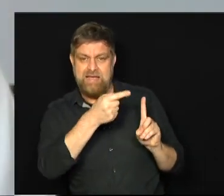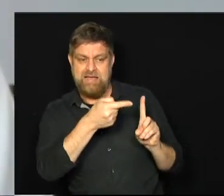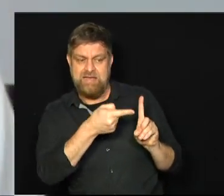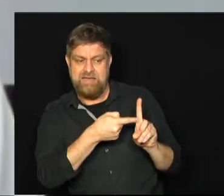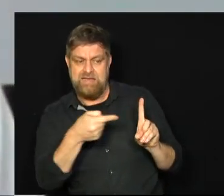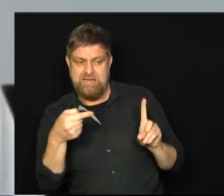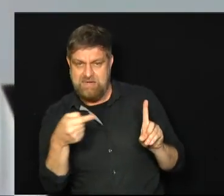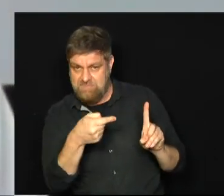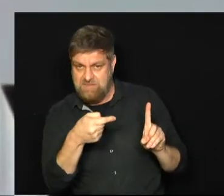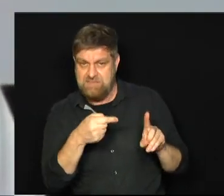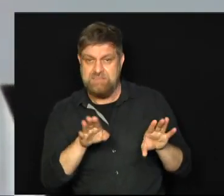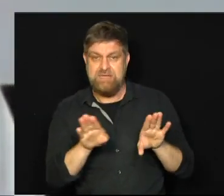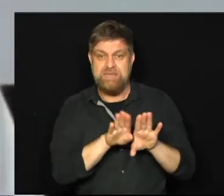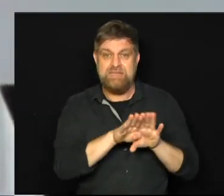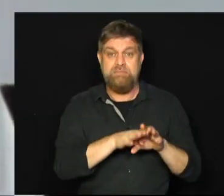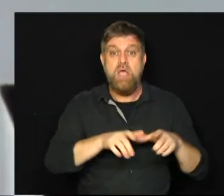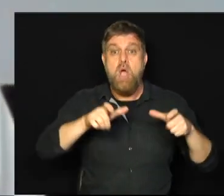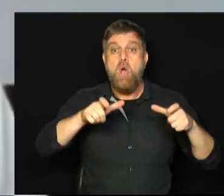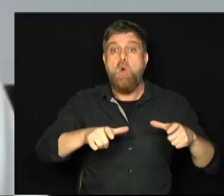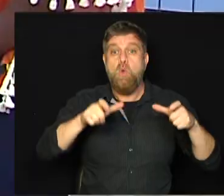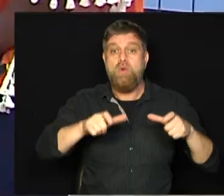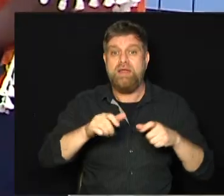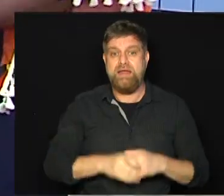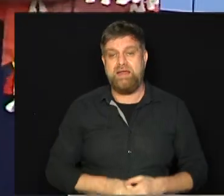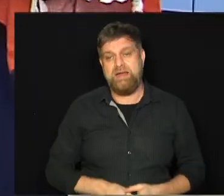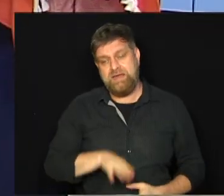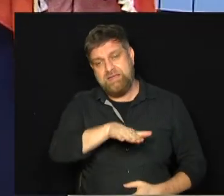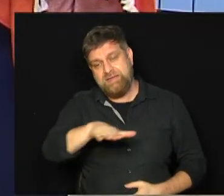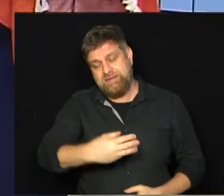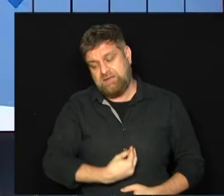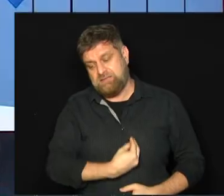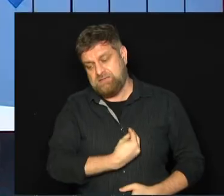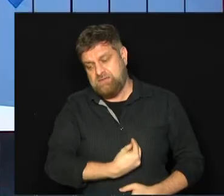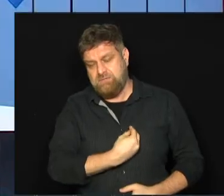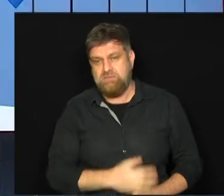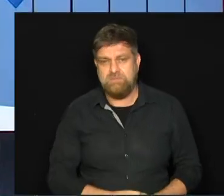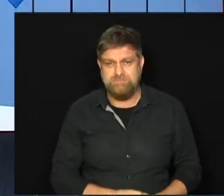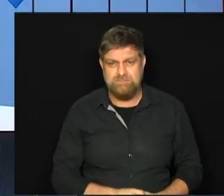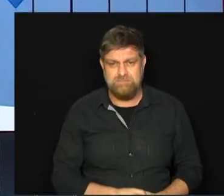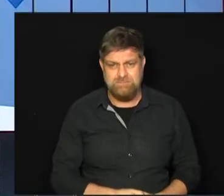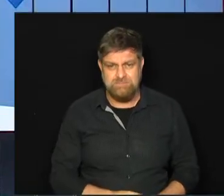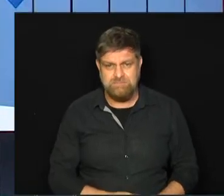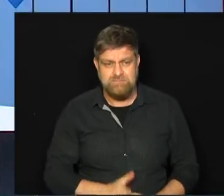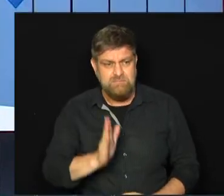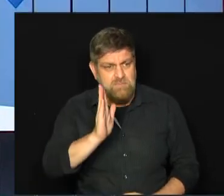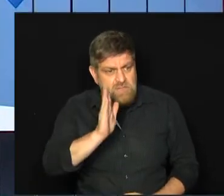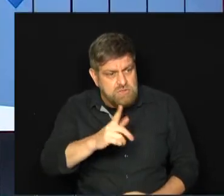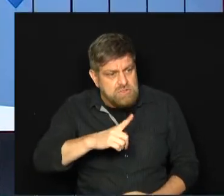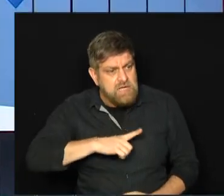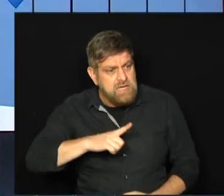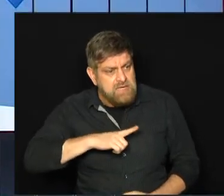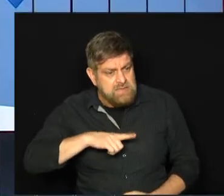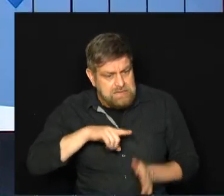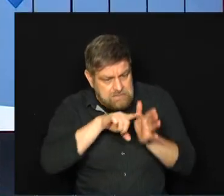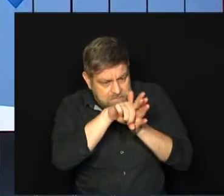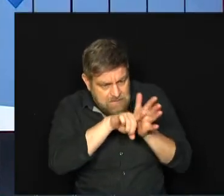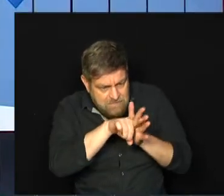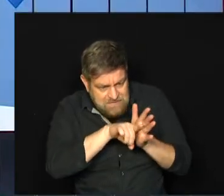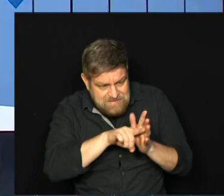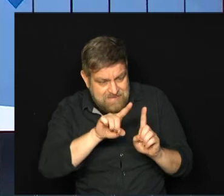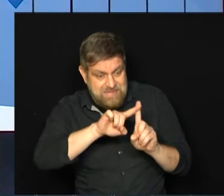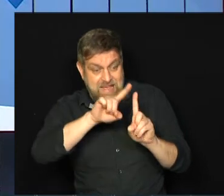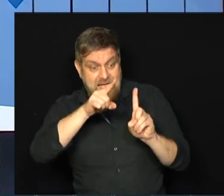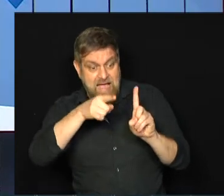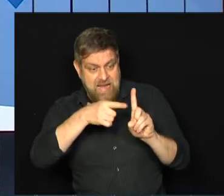e condições ambientais dessa criança. A senhora falou desse exame que já é capaz, já é possível, né, diagnosticar já